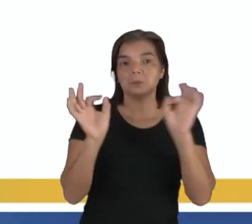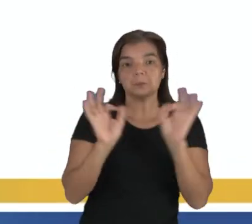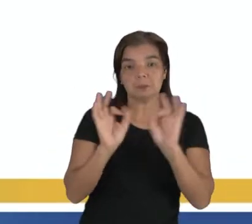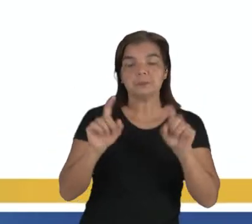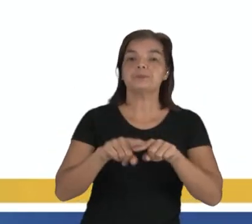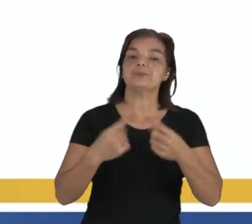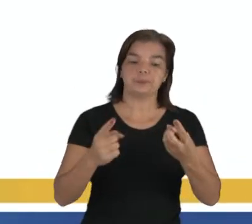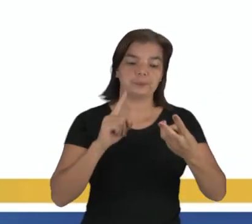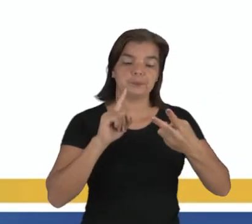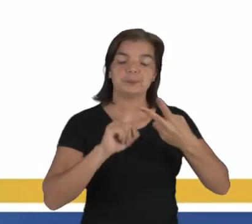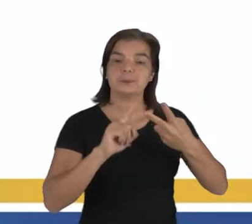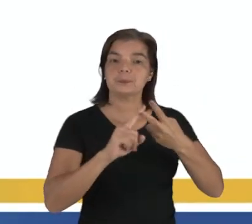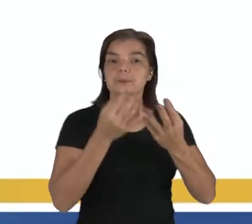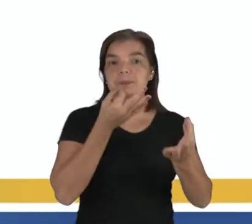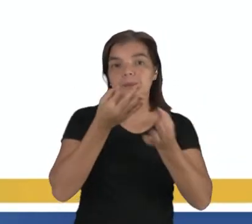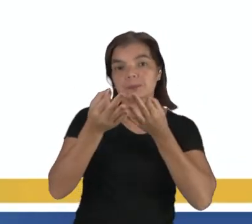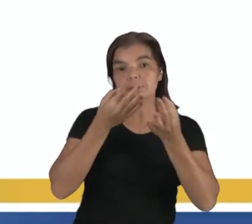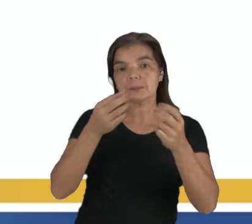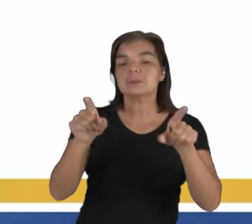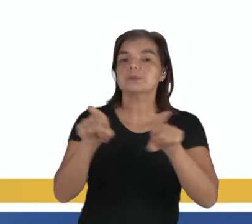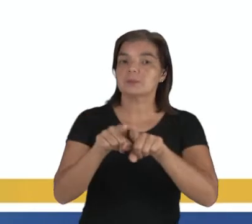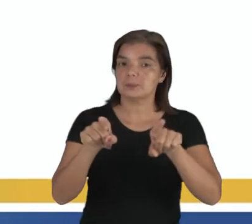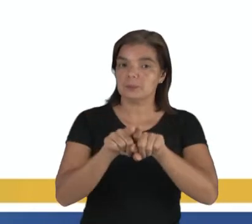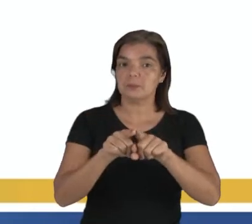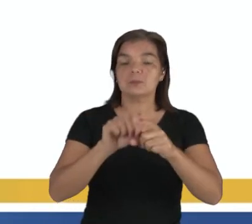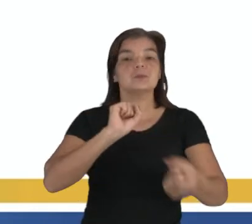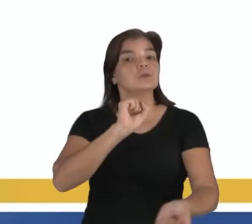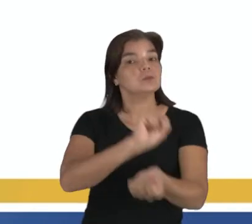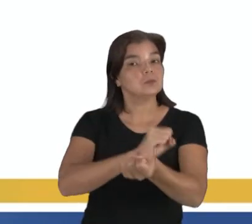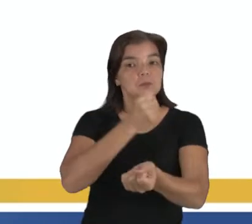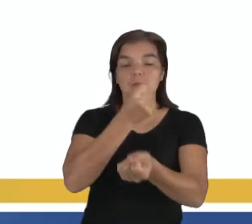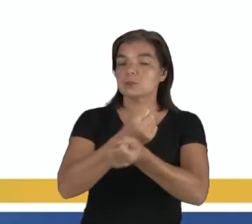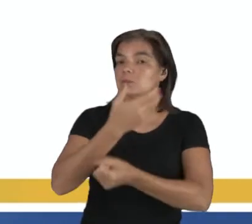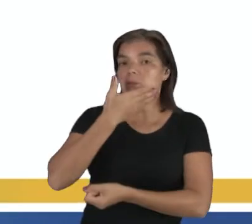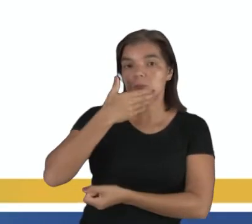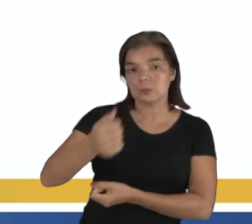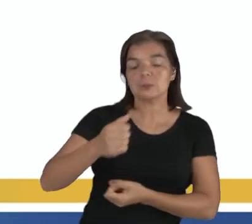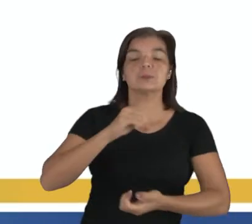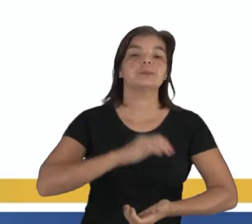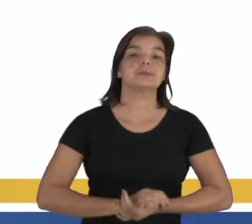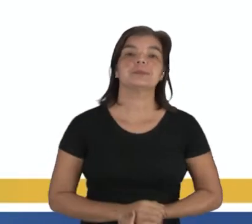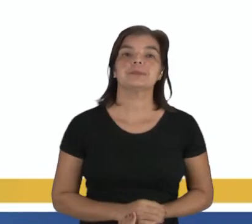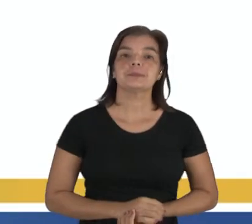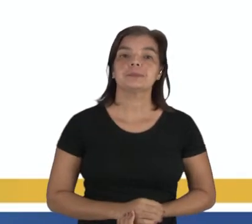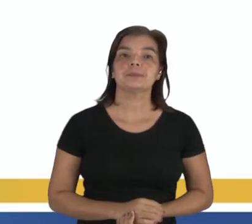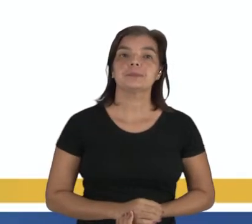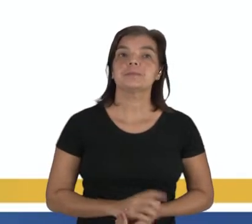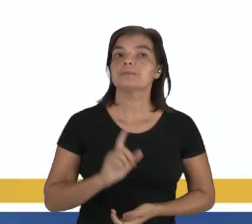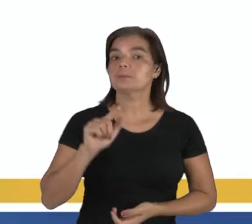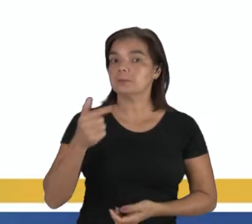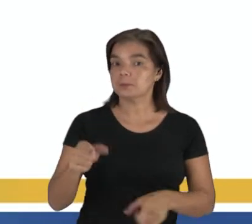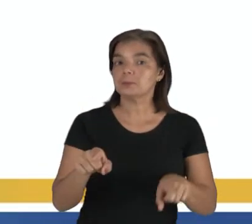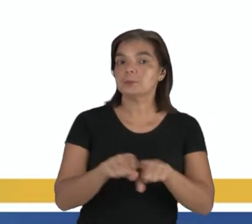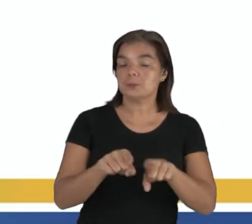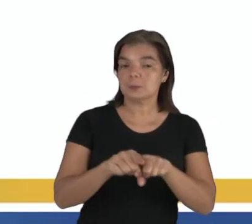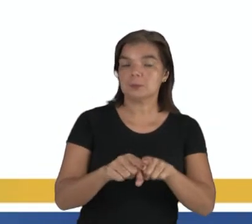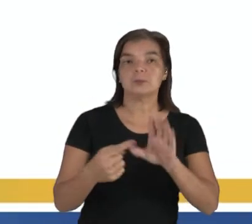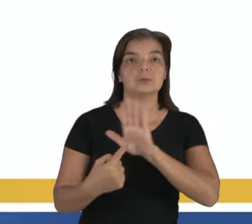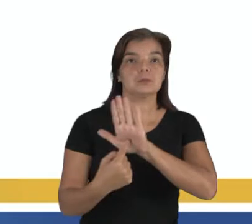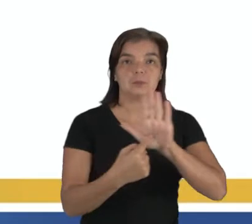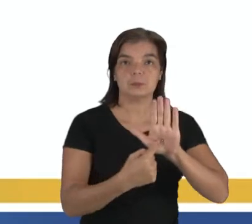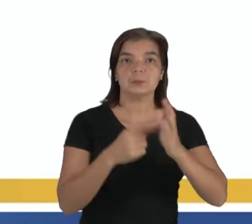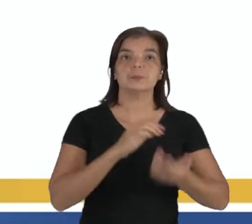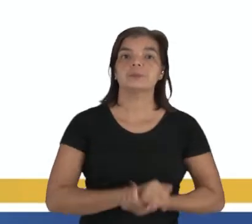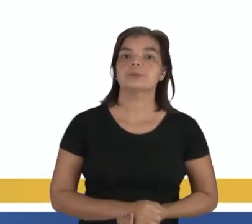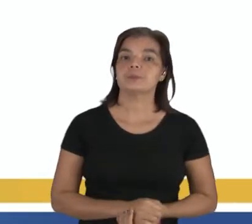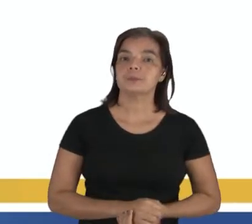Aí o segundo argumento dele, para defender que lockdown não é a melhor saída. O outro argumento dele, olha, aparece